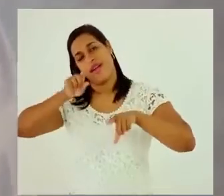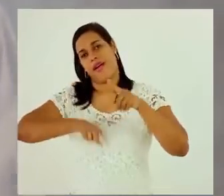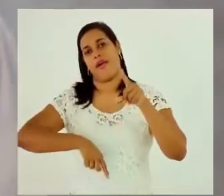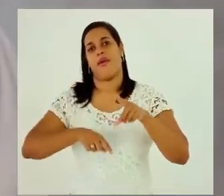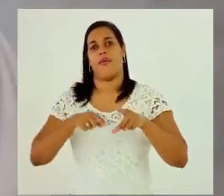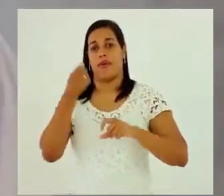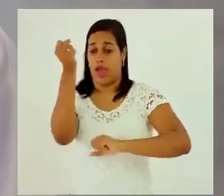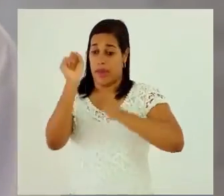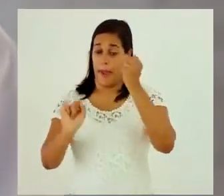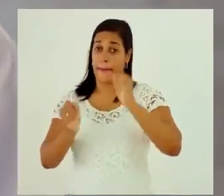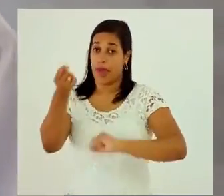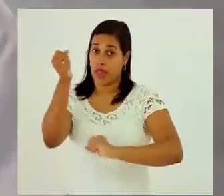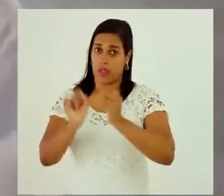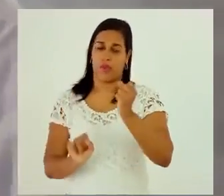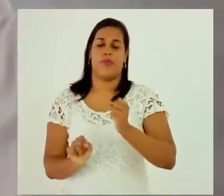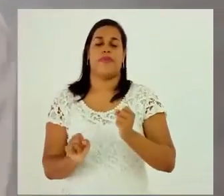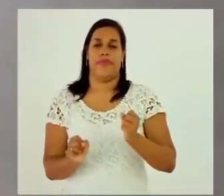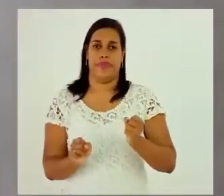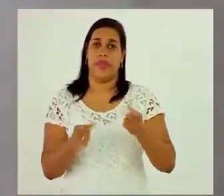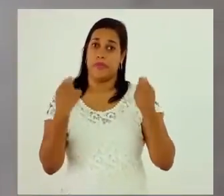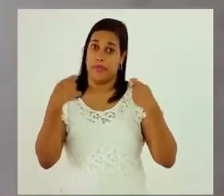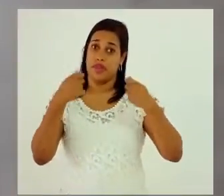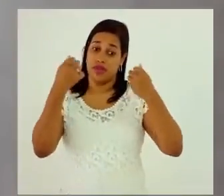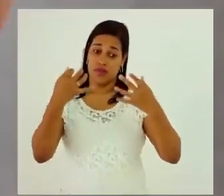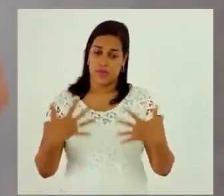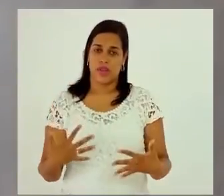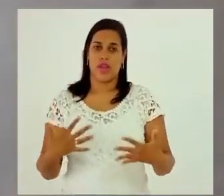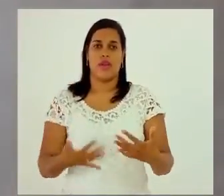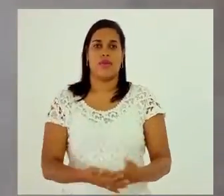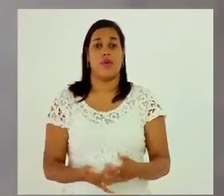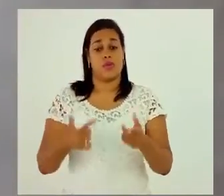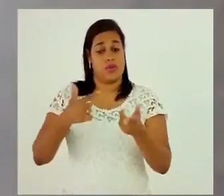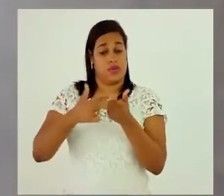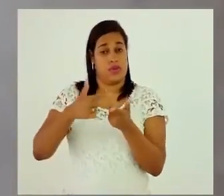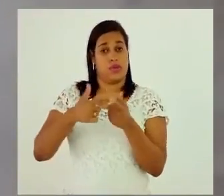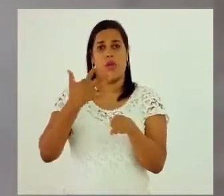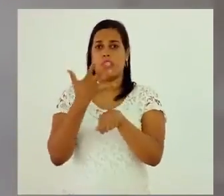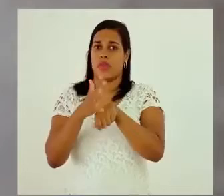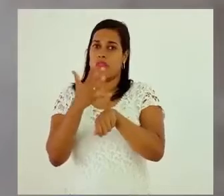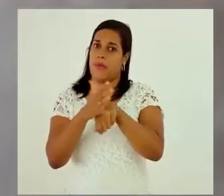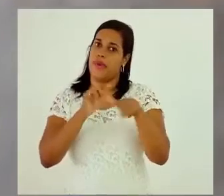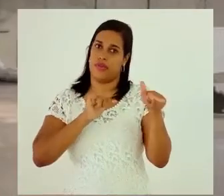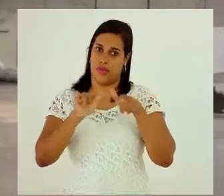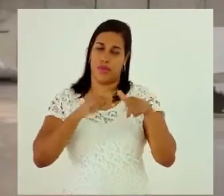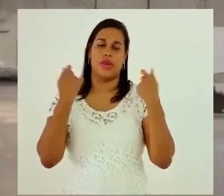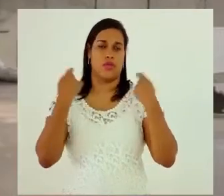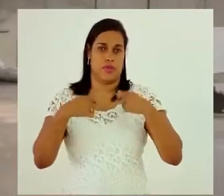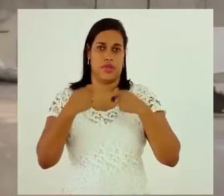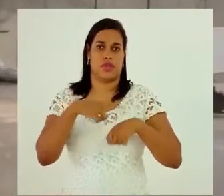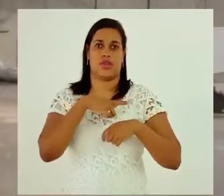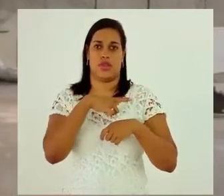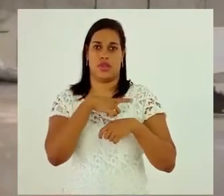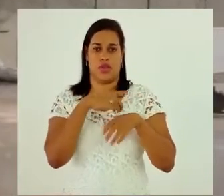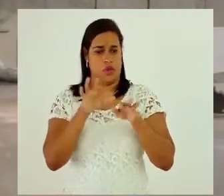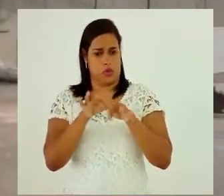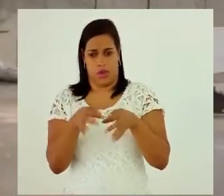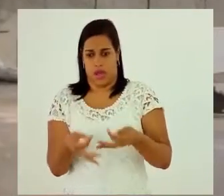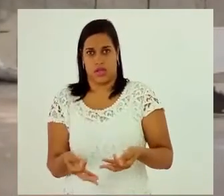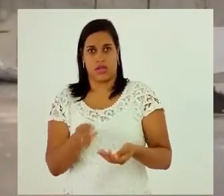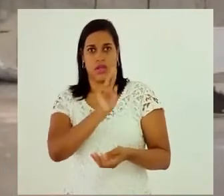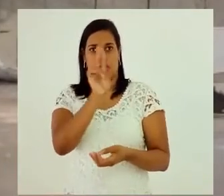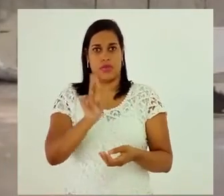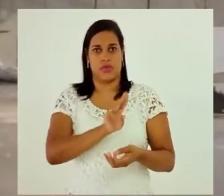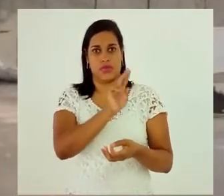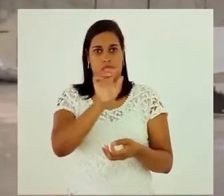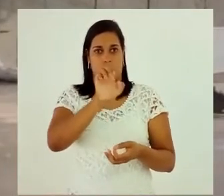dimensionar adequadamente o EPI. O segundo é o treinamento que o trabalhador deve ter. Não é simples utilizar um